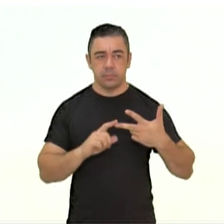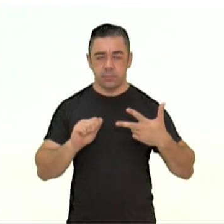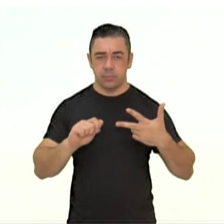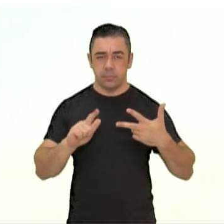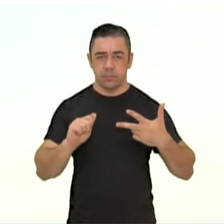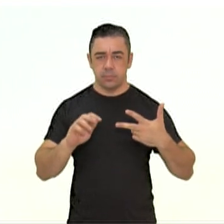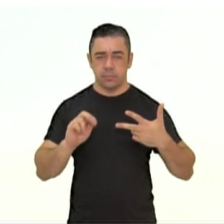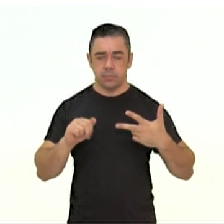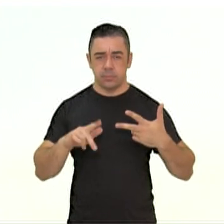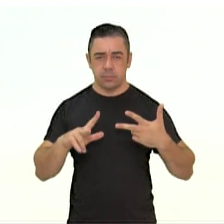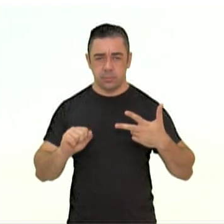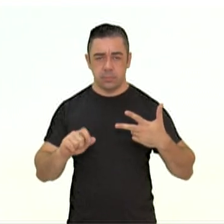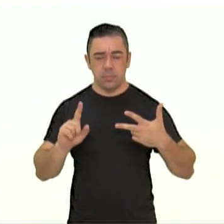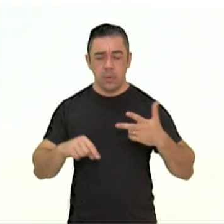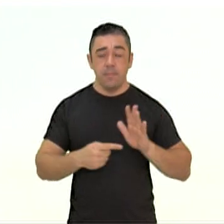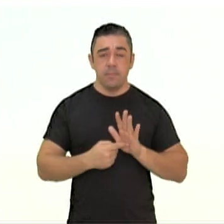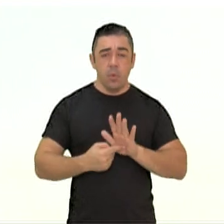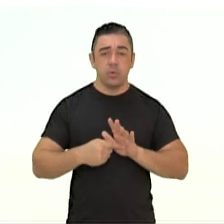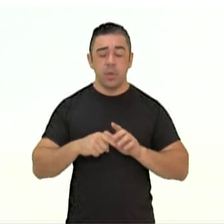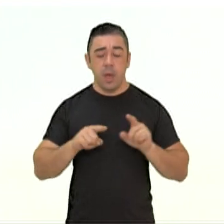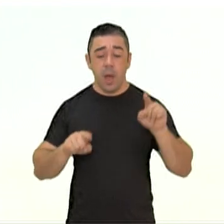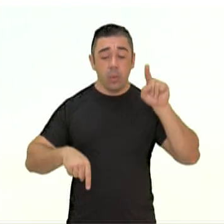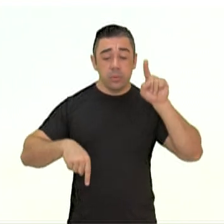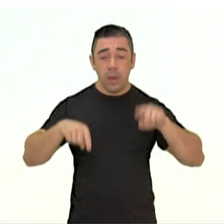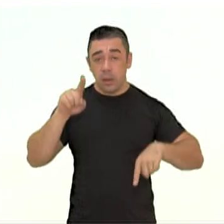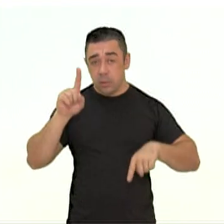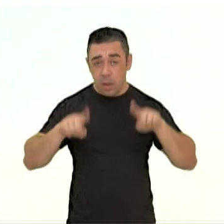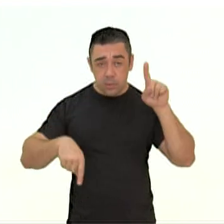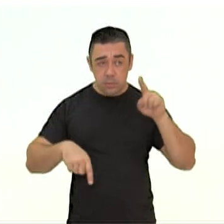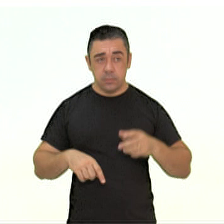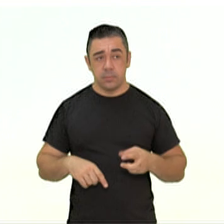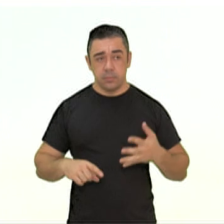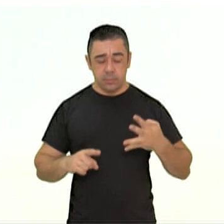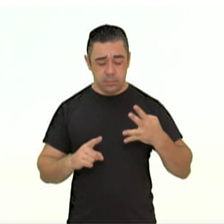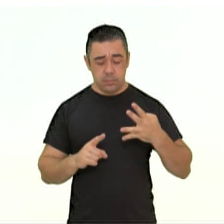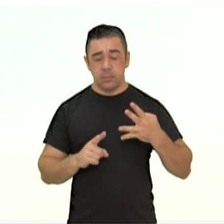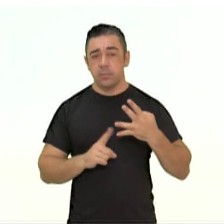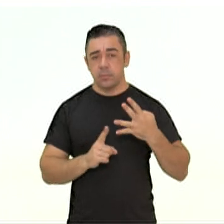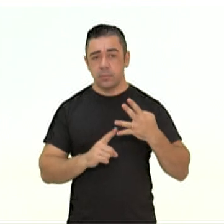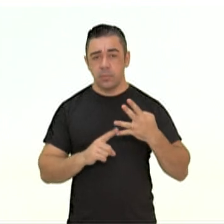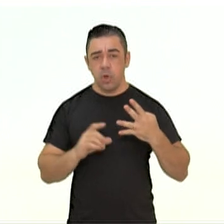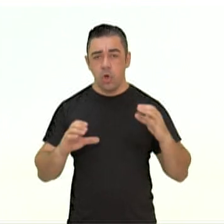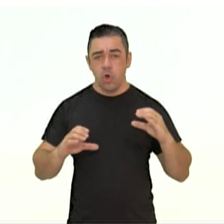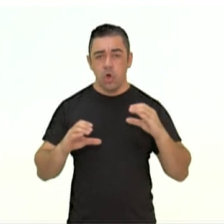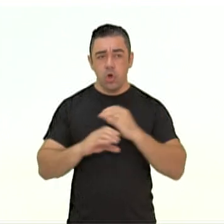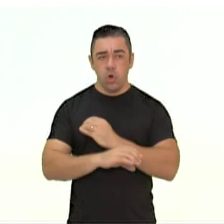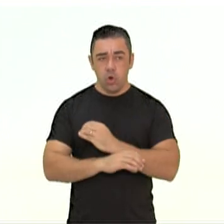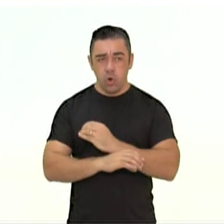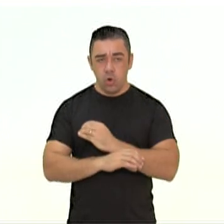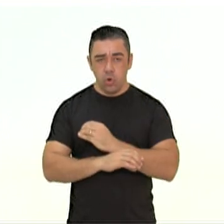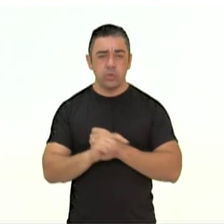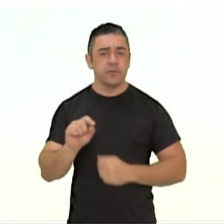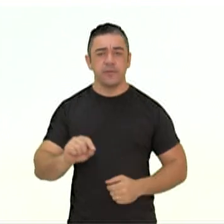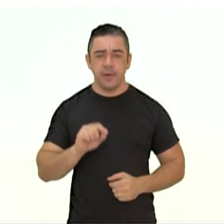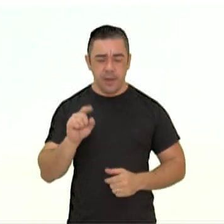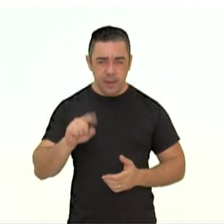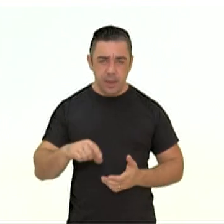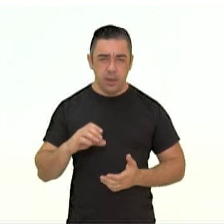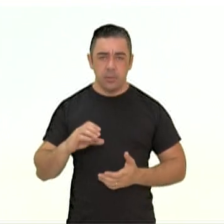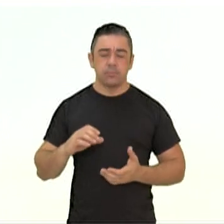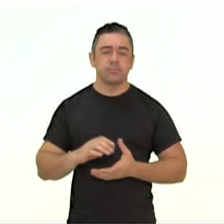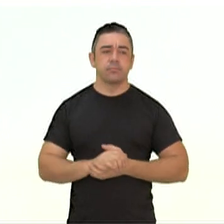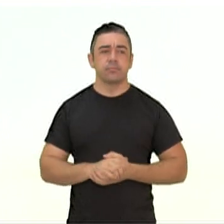Alternativas expressam alternância. E as conclusivas, que expressam